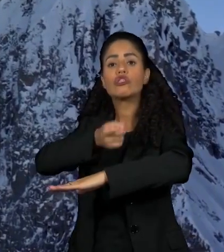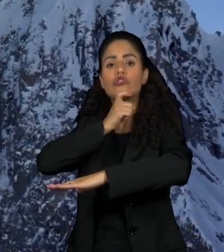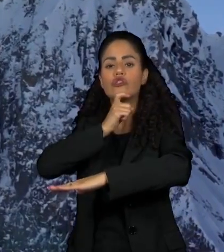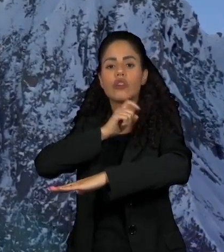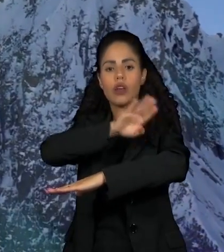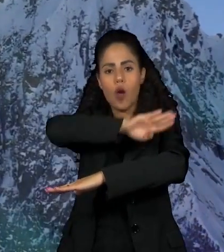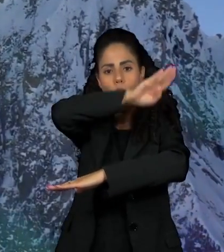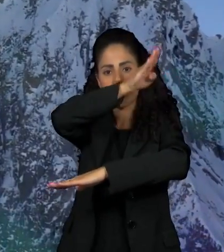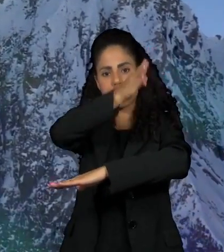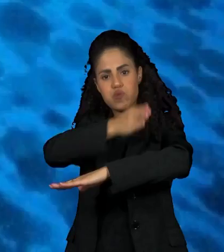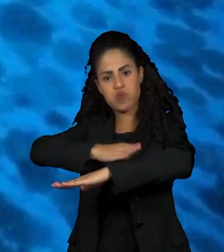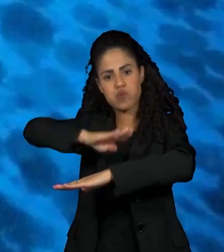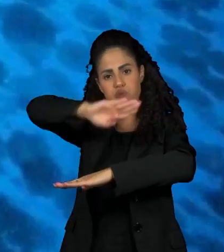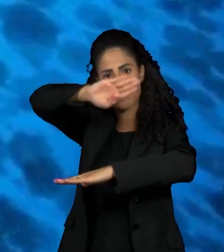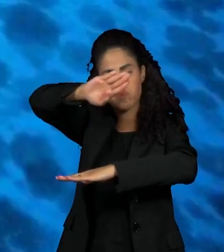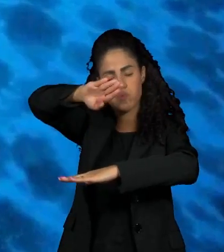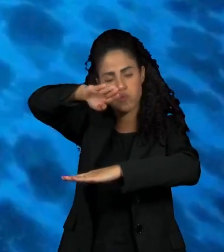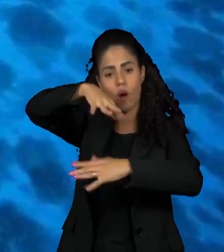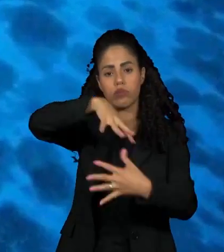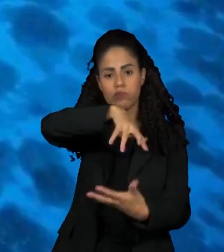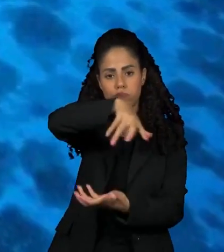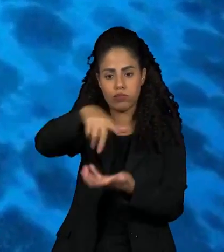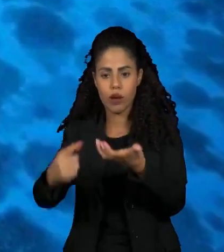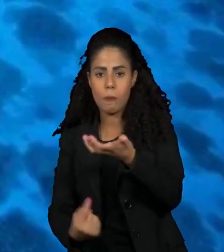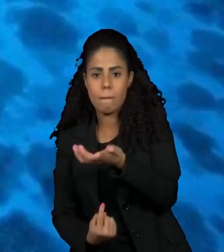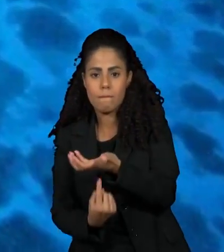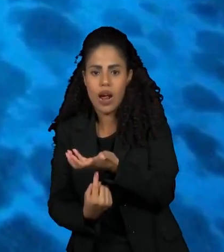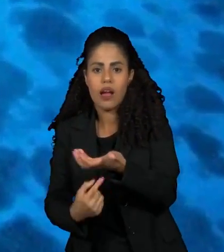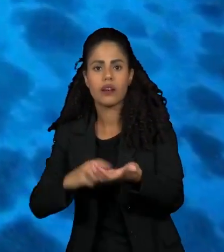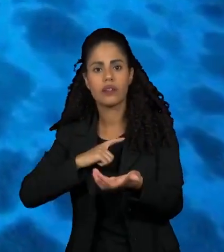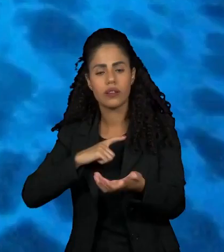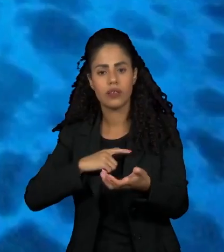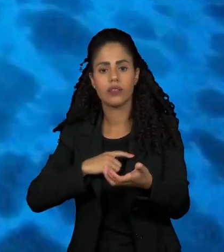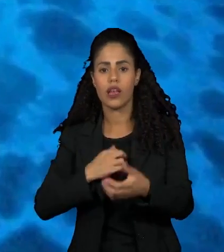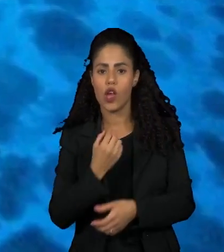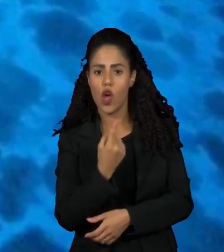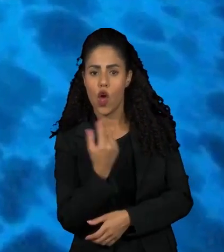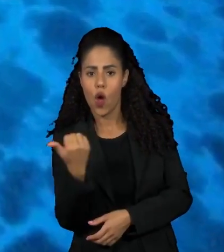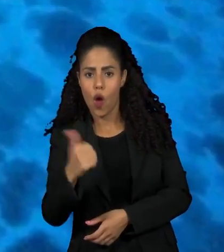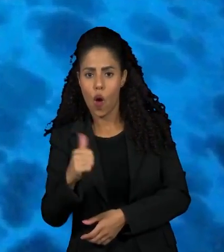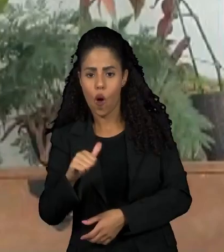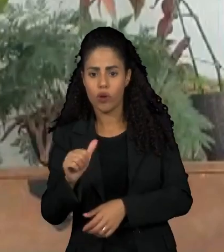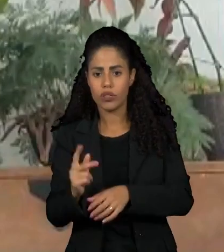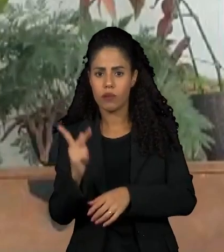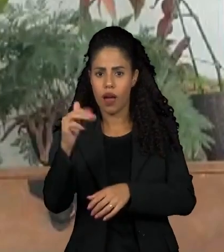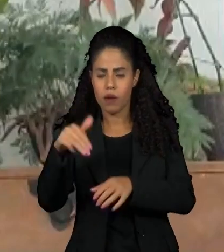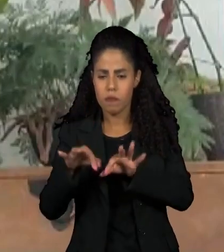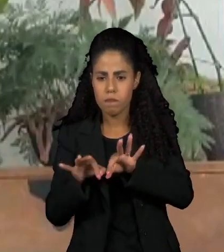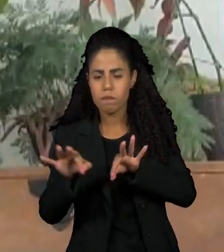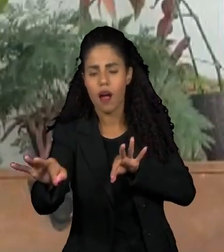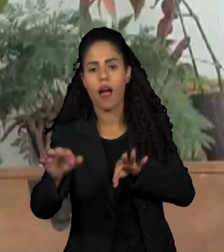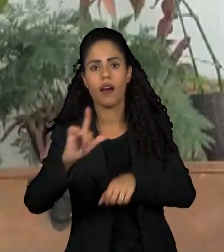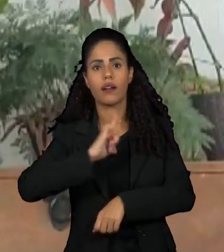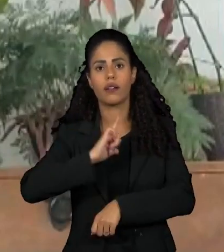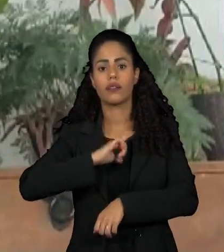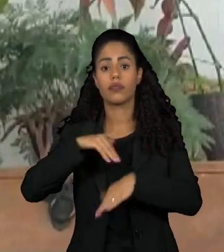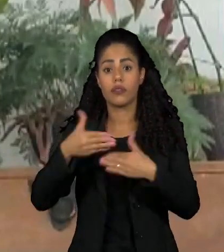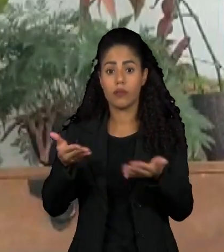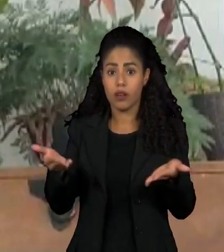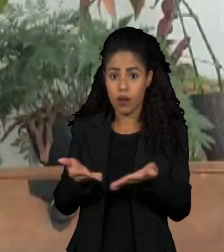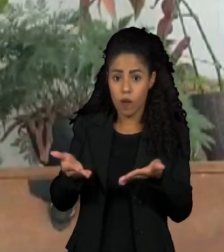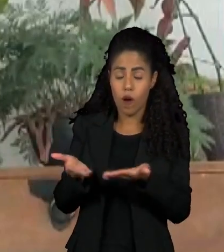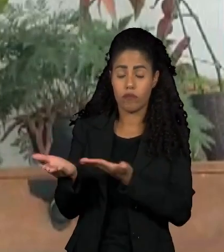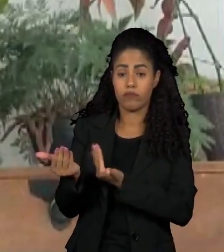Monte Everest, a Fossa das Marianas, que tem 11 quilômetros de profundidade. E agora, mais